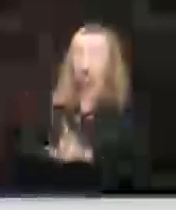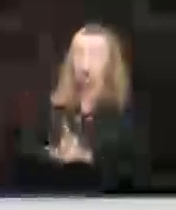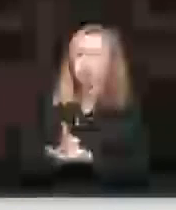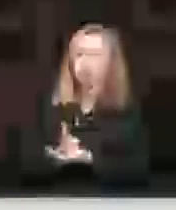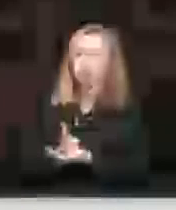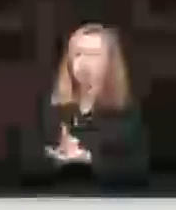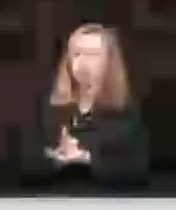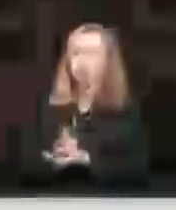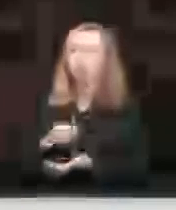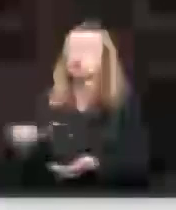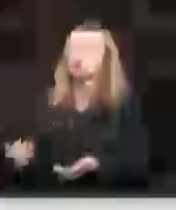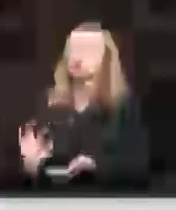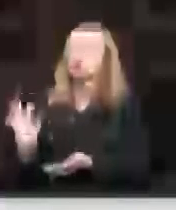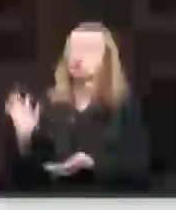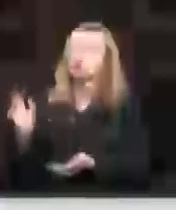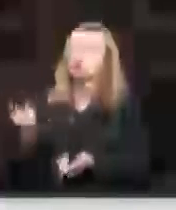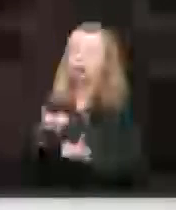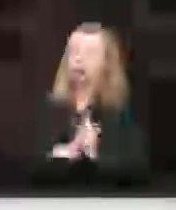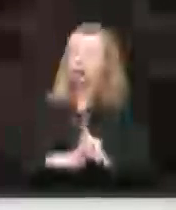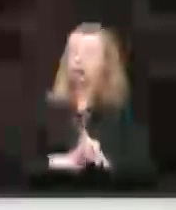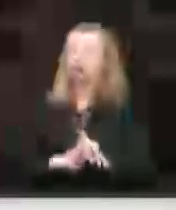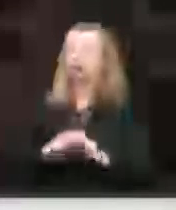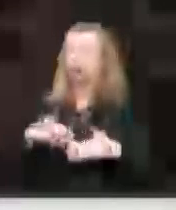dívida. Aliás,